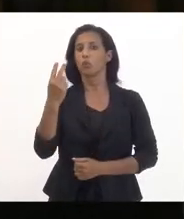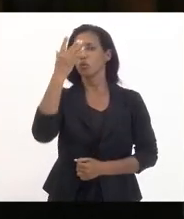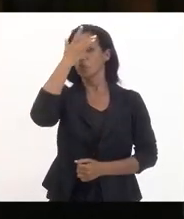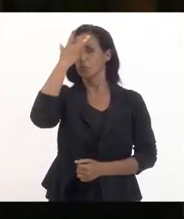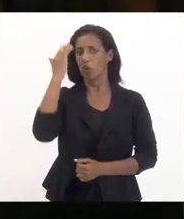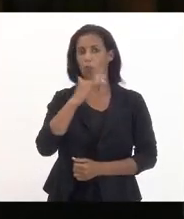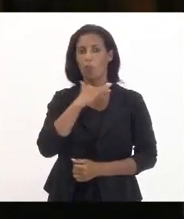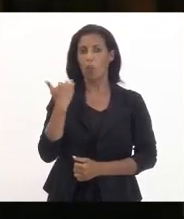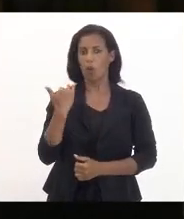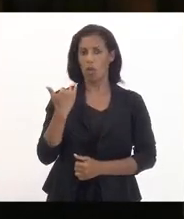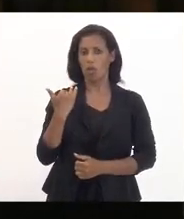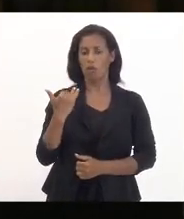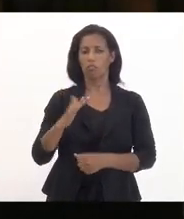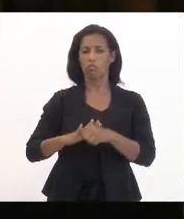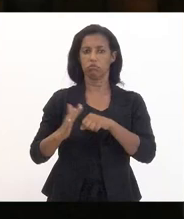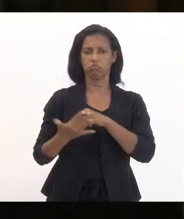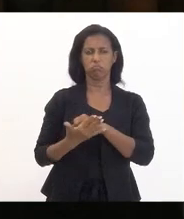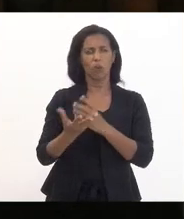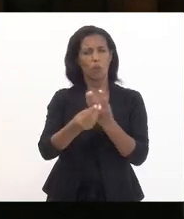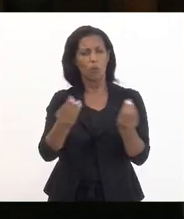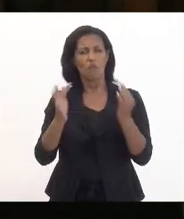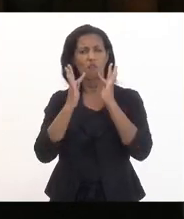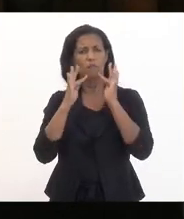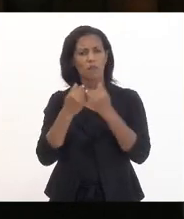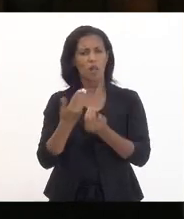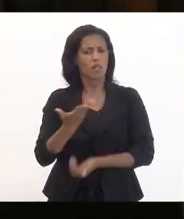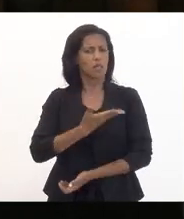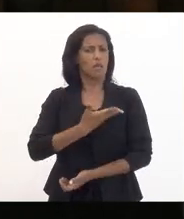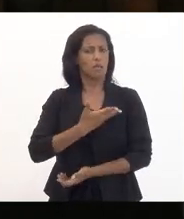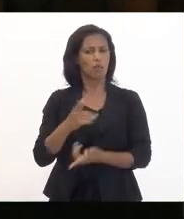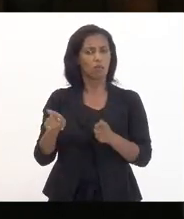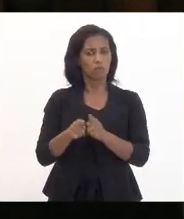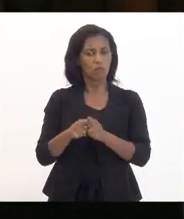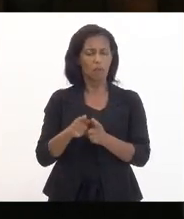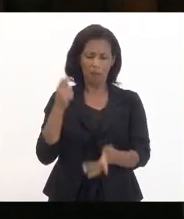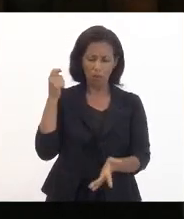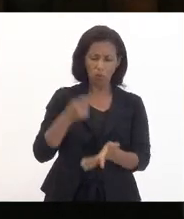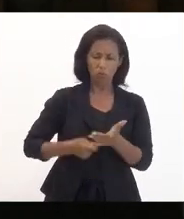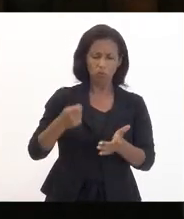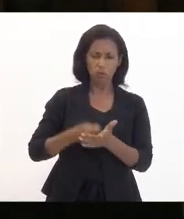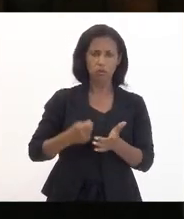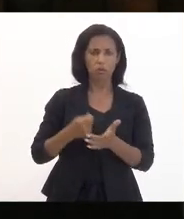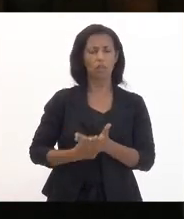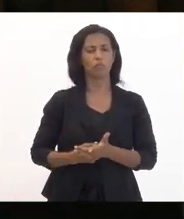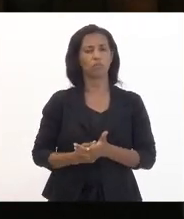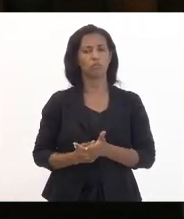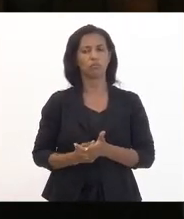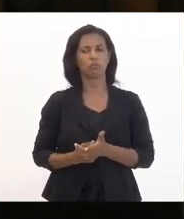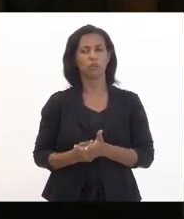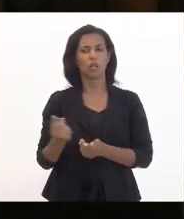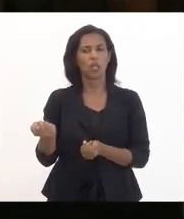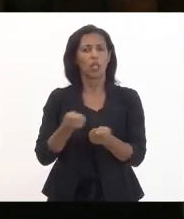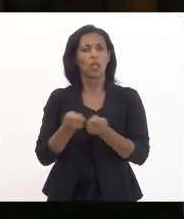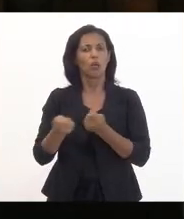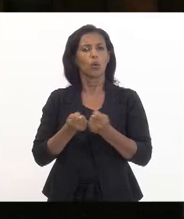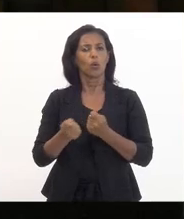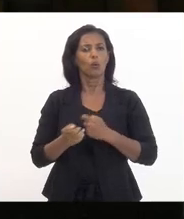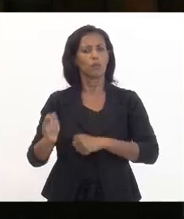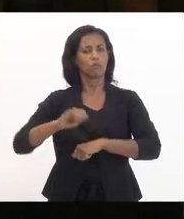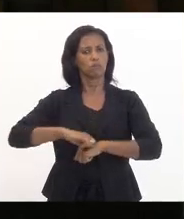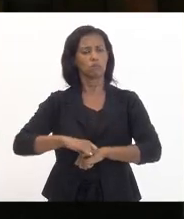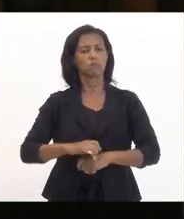parlamentares, perdemos inúmeros familiares e amigos, mas também lutamos pela preservação da economia